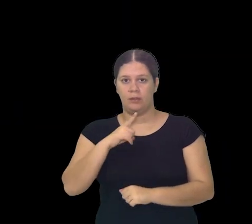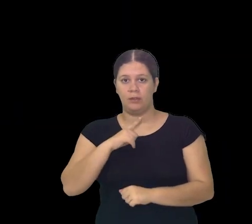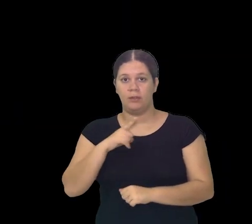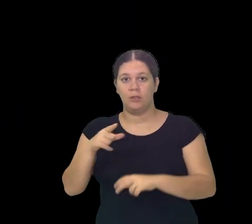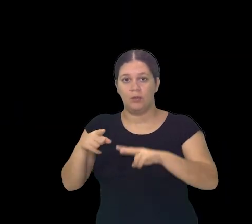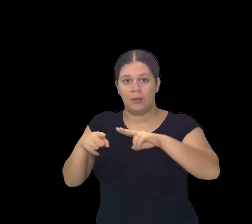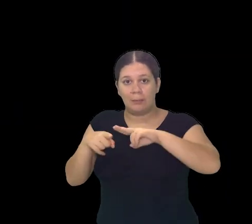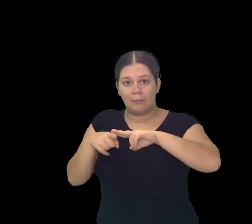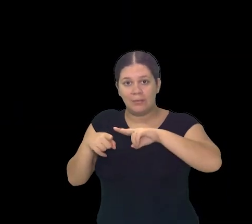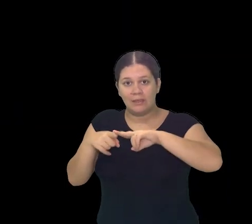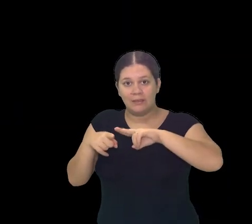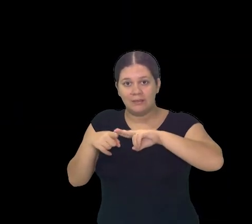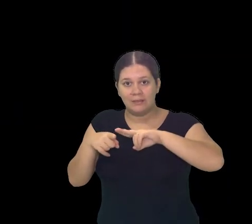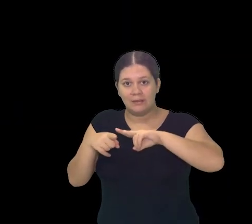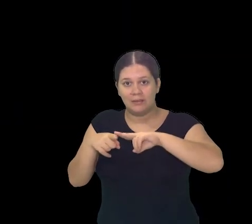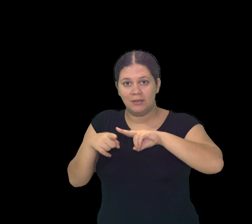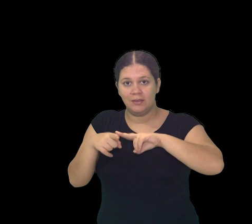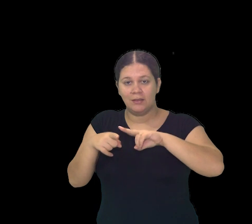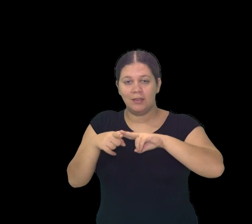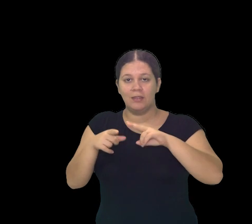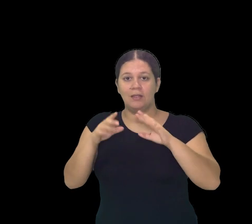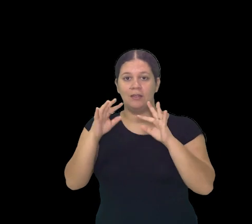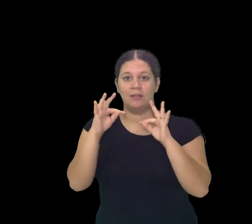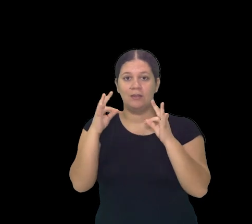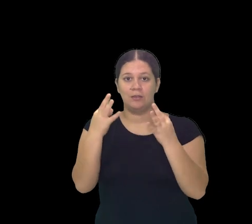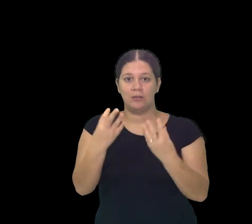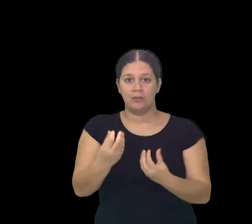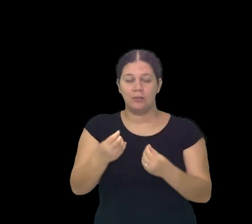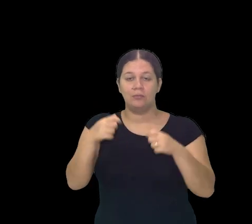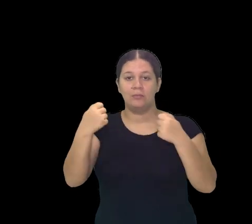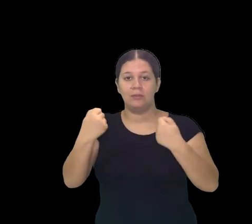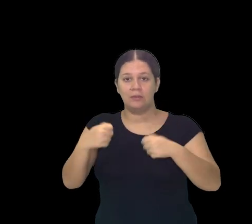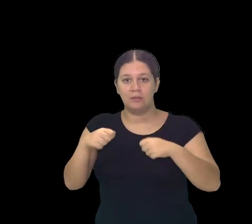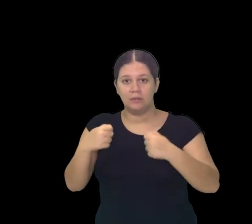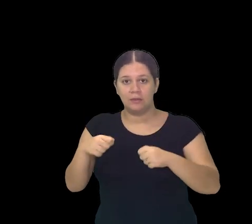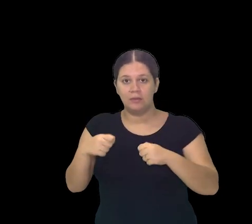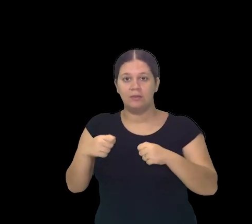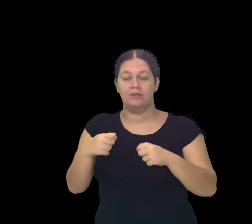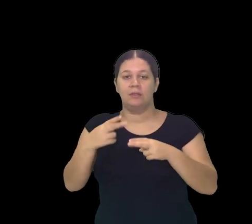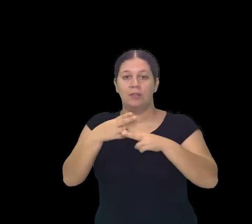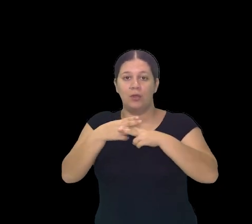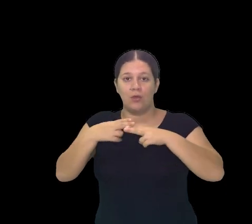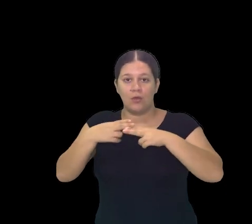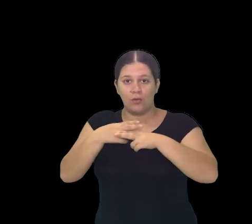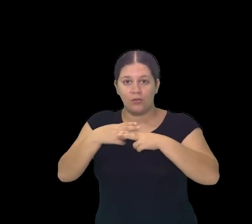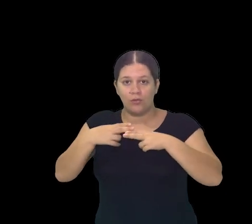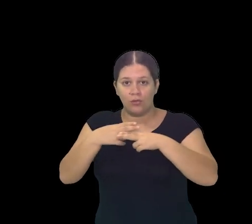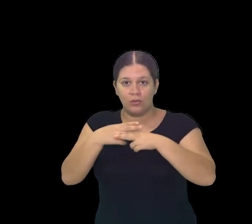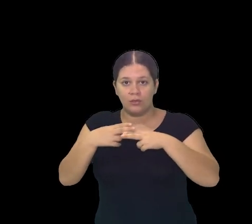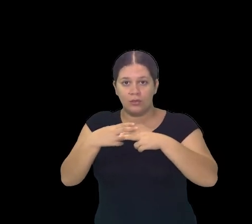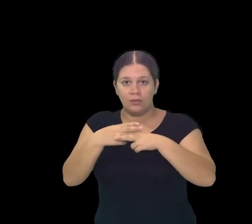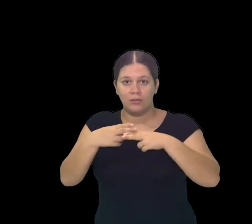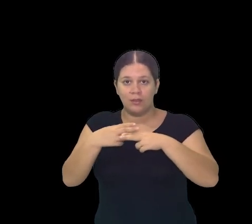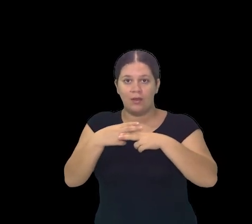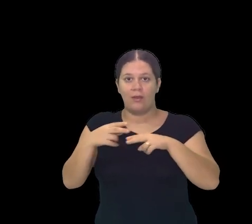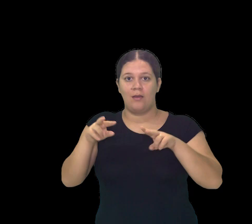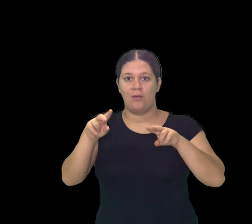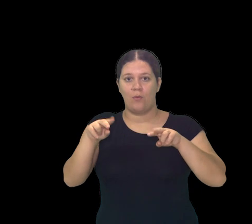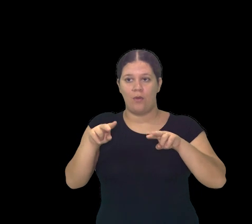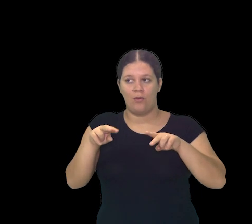Temos uma pizza inteira aqui e digamos que preciso cortar em 2 pedaços iguais. Vou cortar em 2 pedaços iguais